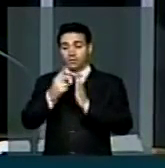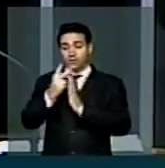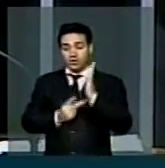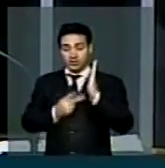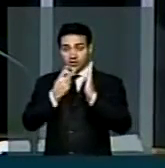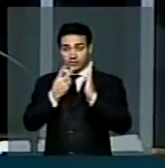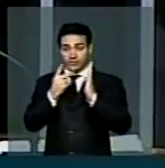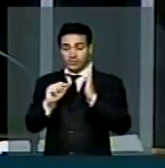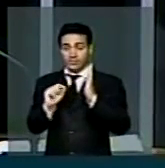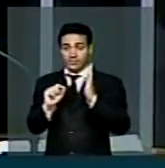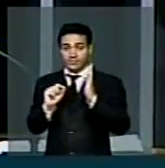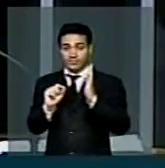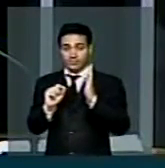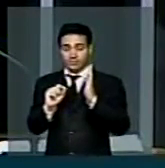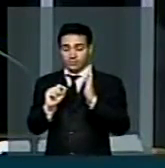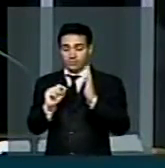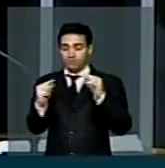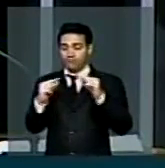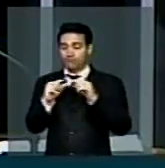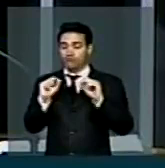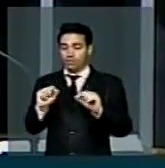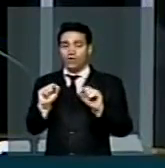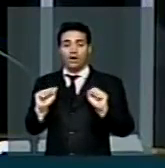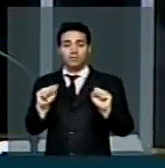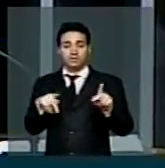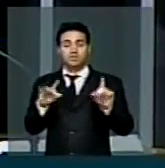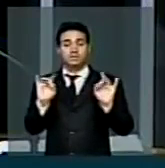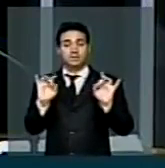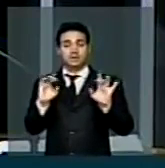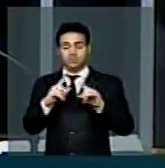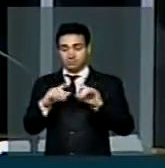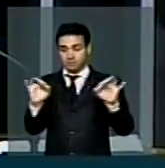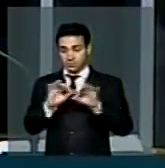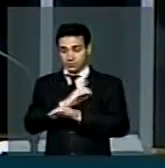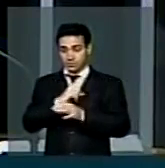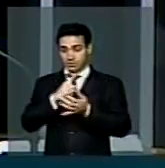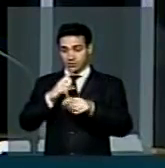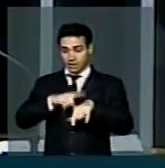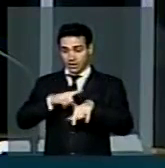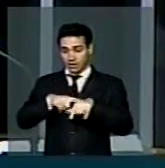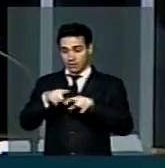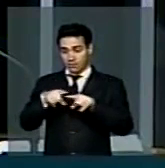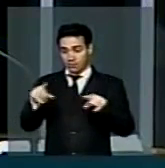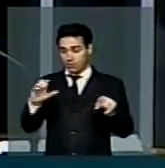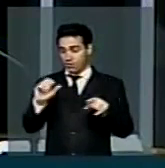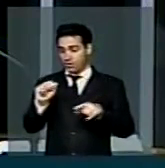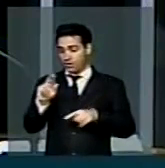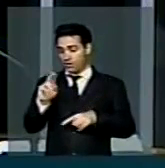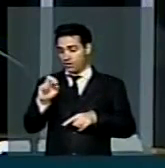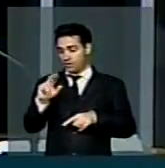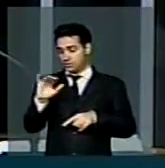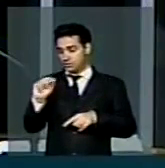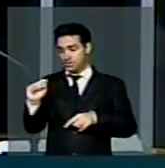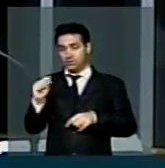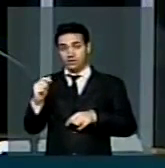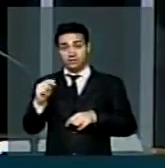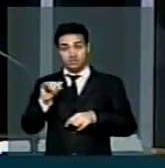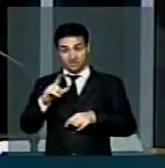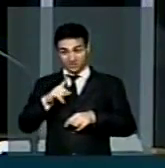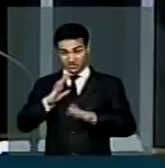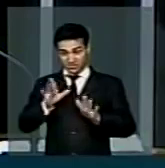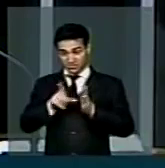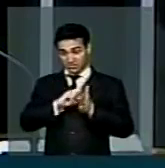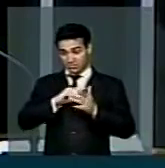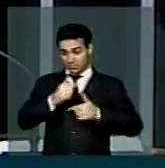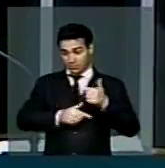reza que é devida à aposentadoria especial, uma vez cumprido o período de carência ao segurado, que tiver